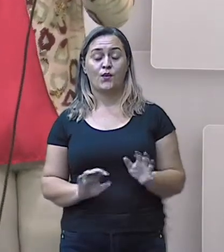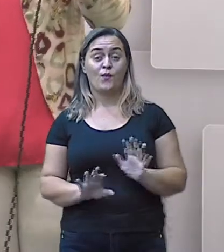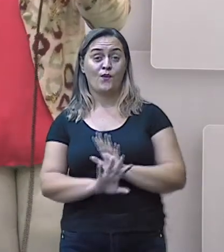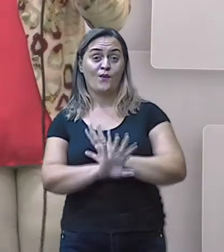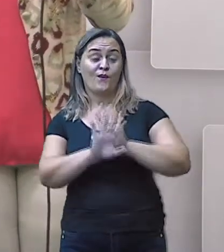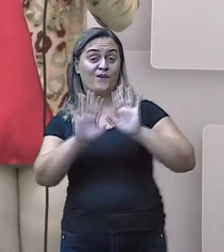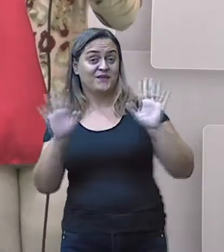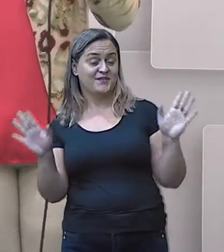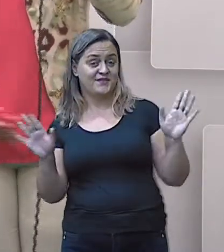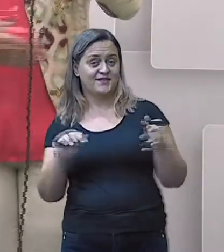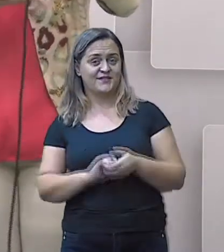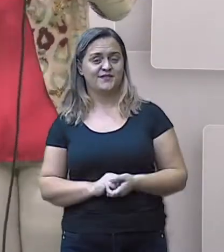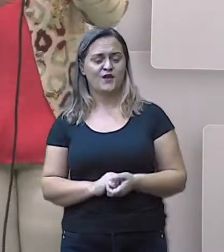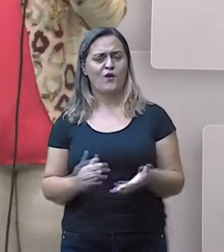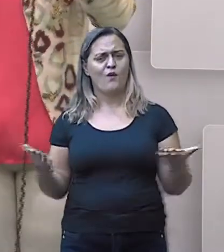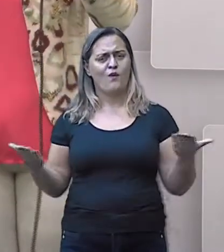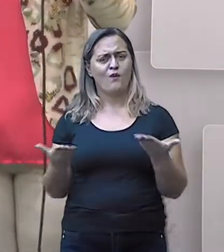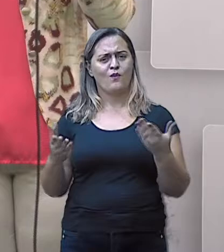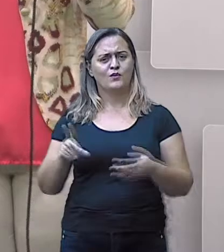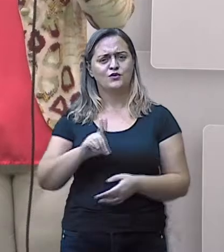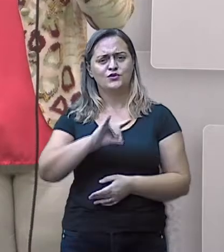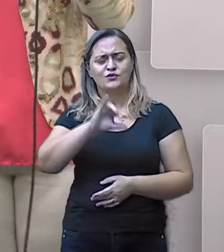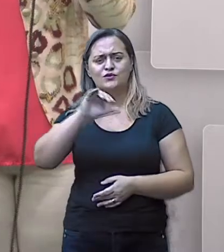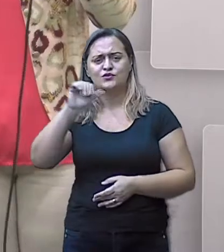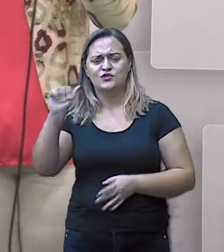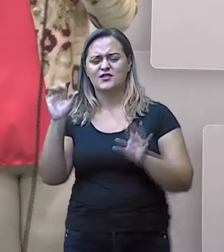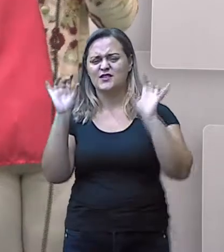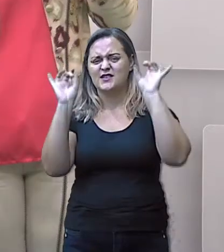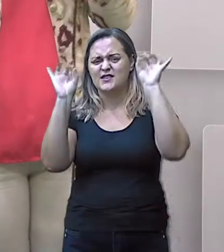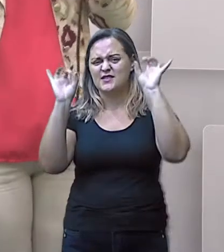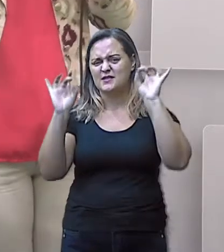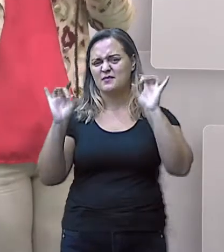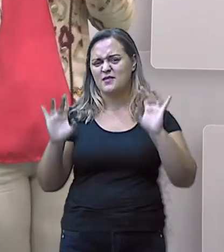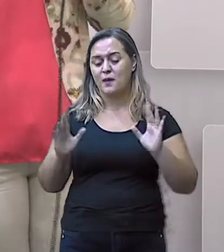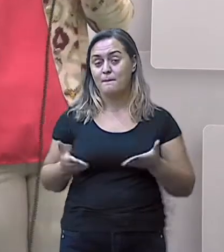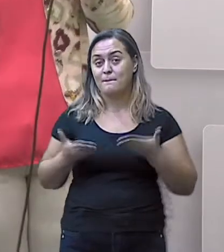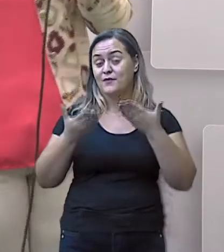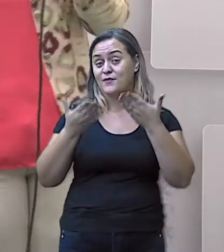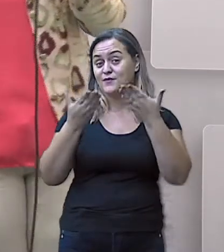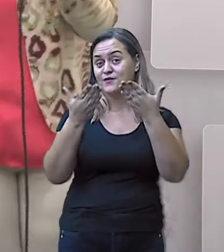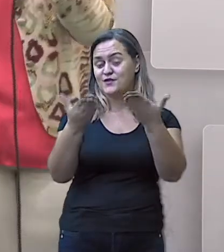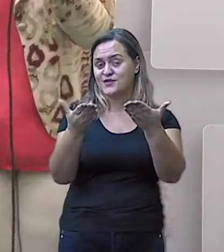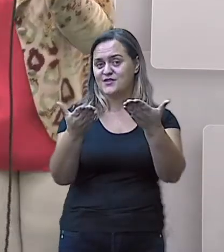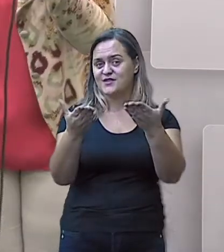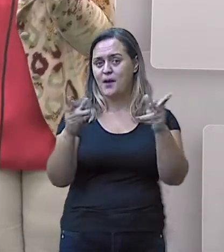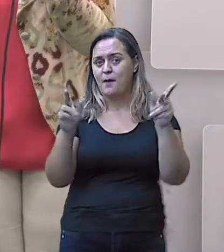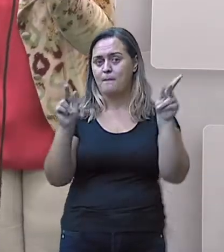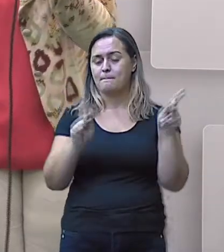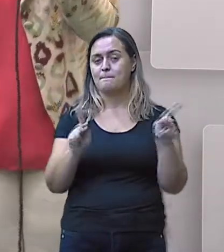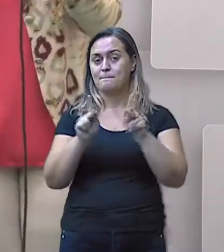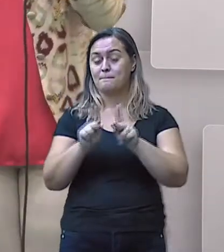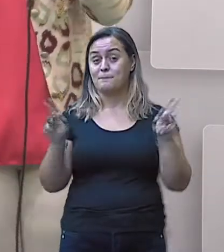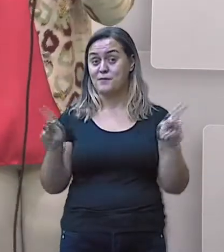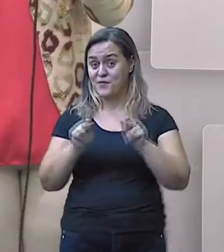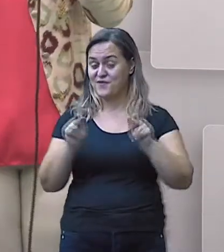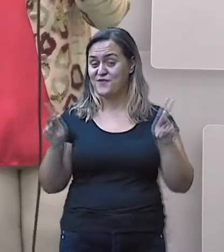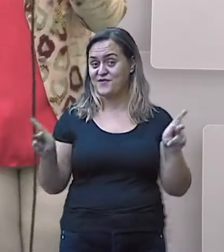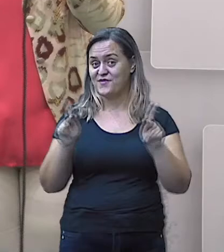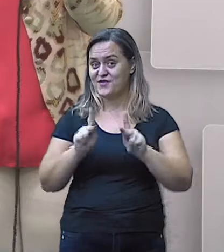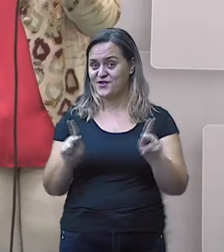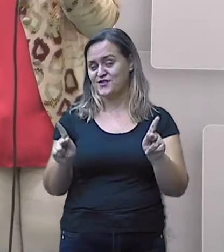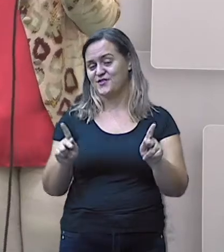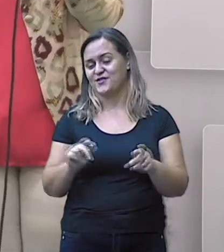Olá! E hoje o dia é mais do que especial e vai para você, meu querido professor e minha